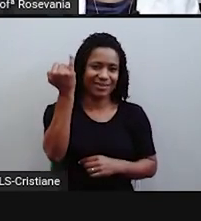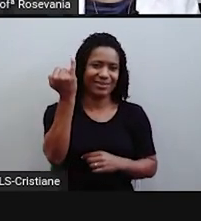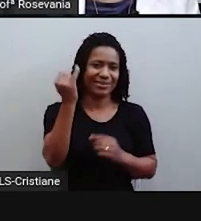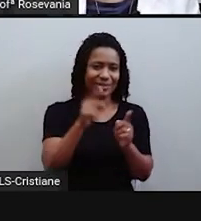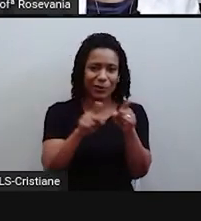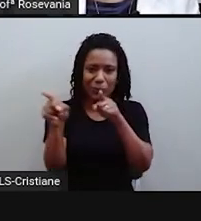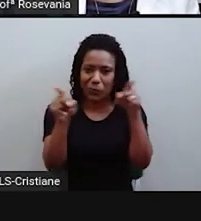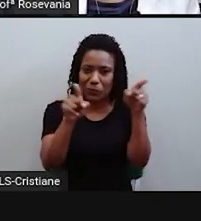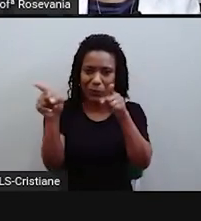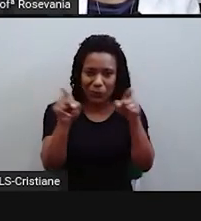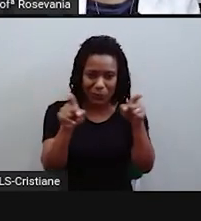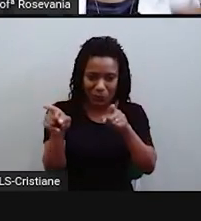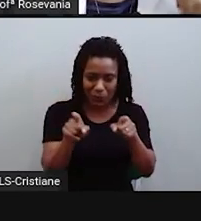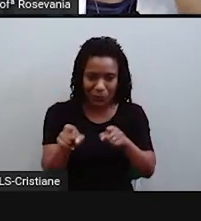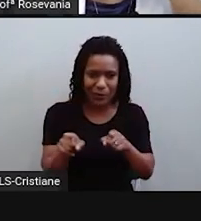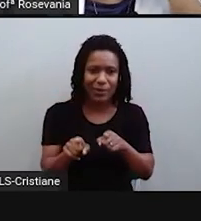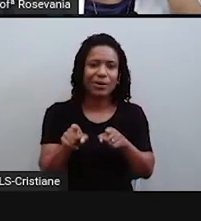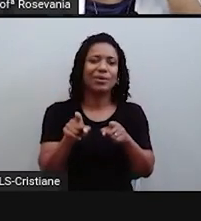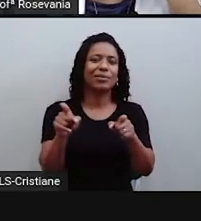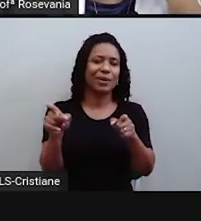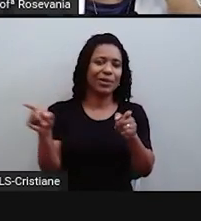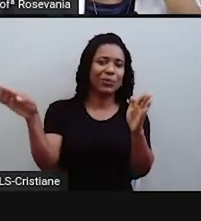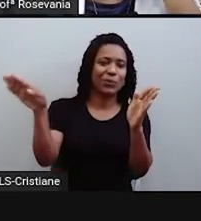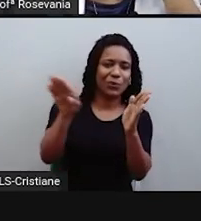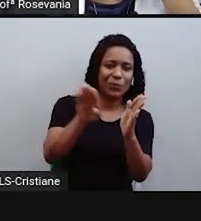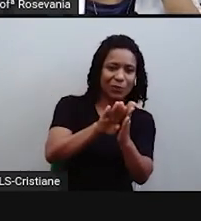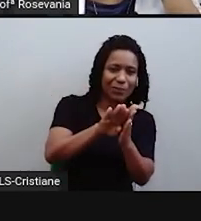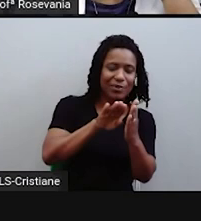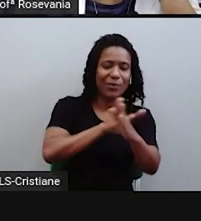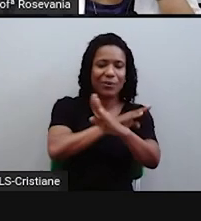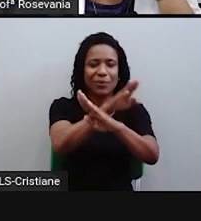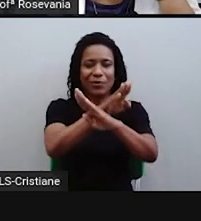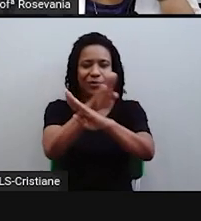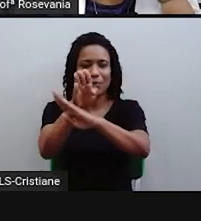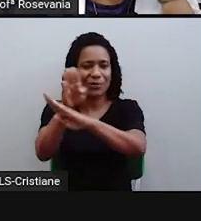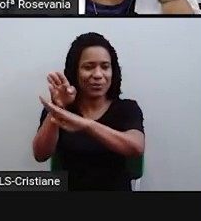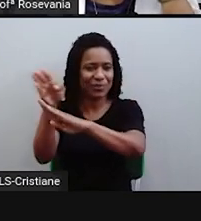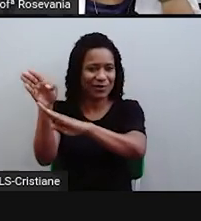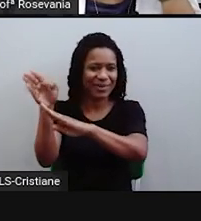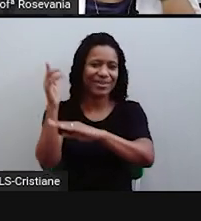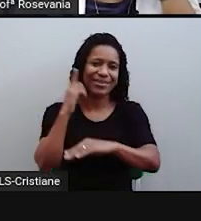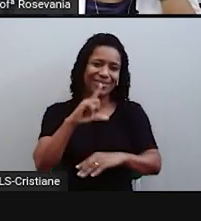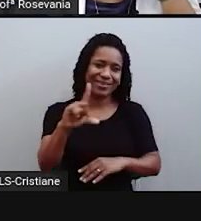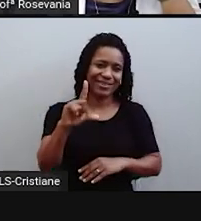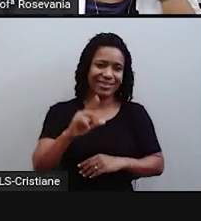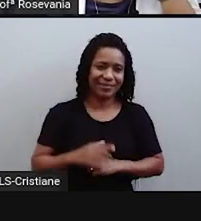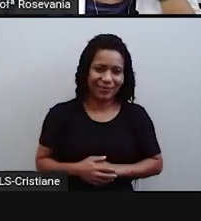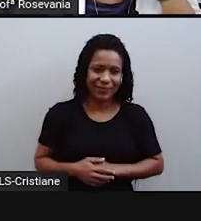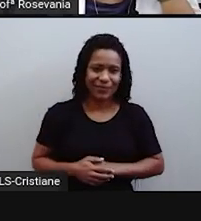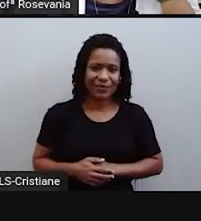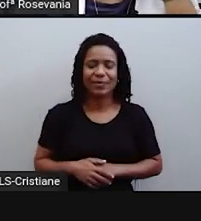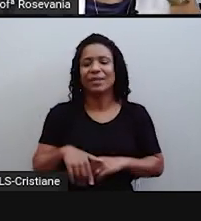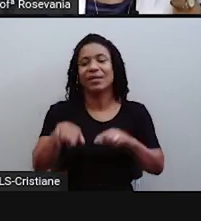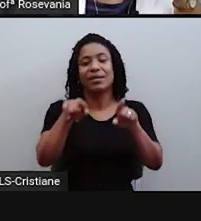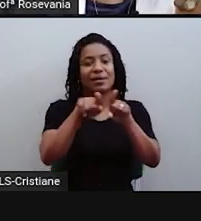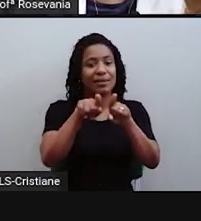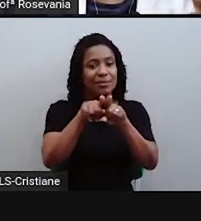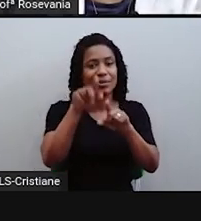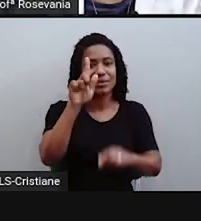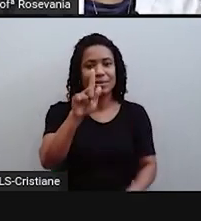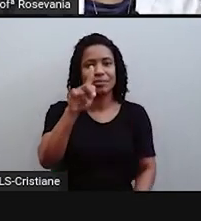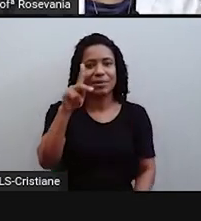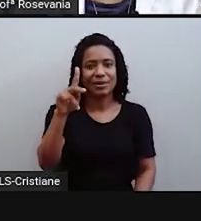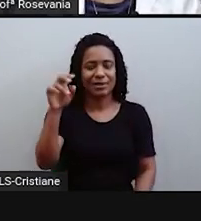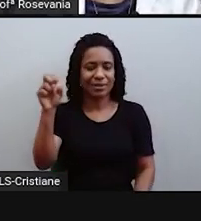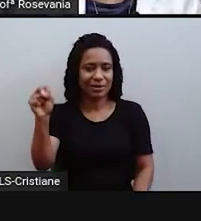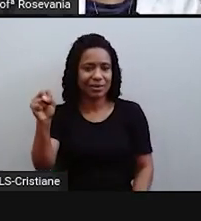esse instrumentozinho para chegar no local onde vocês estão. Inclusive, é ele que ajuda a traçar o caminho e saber quanto